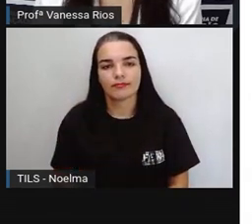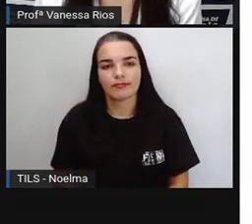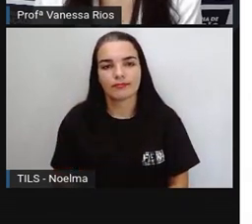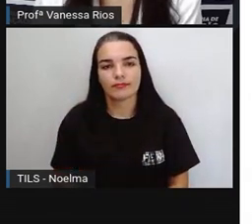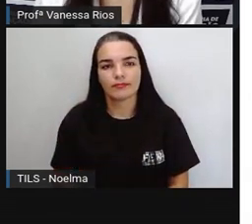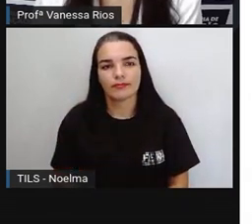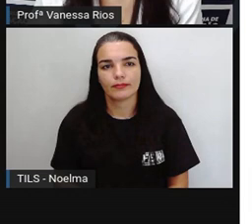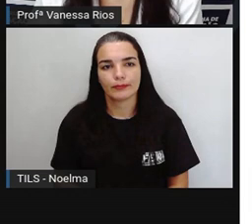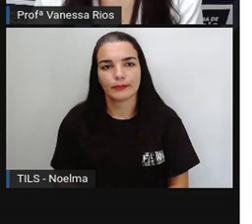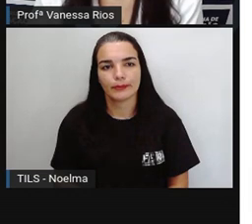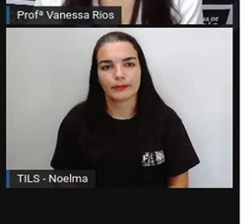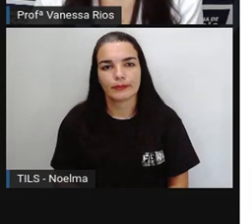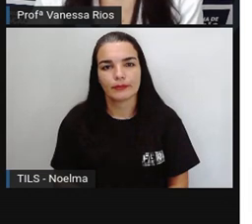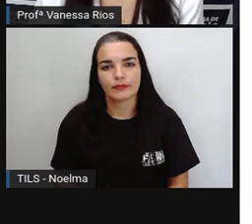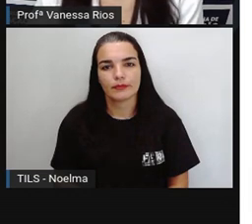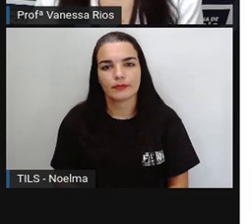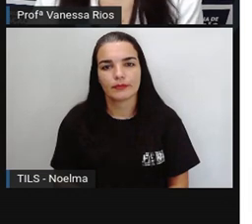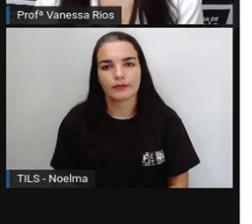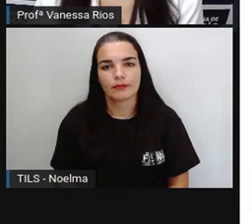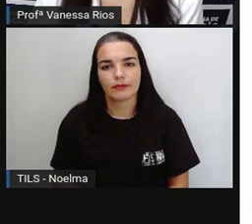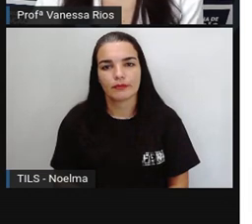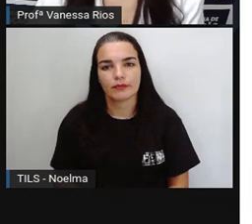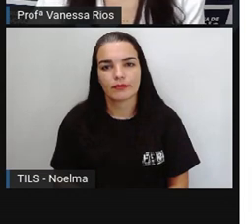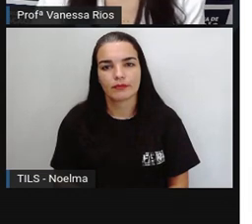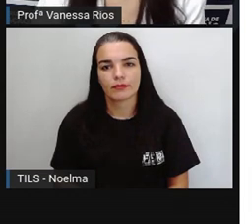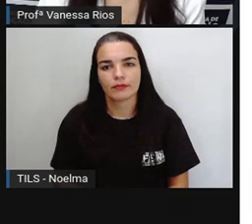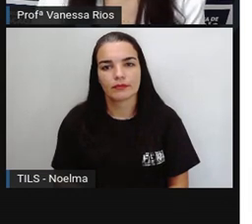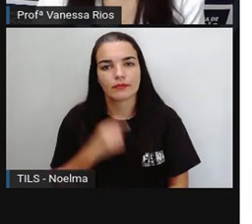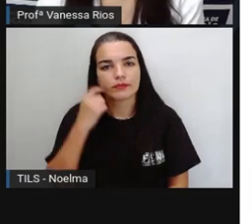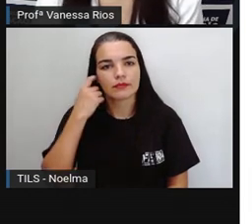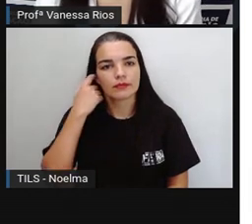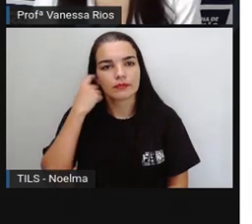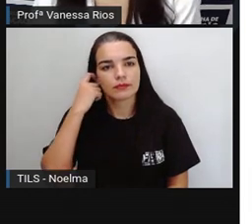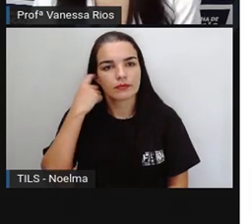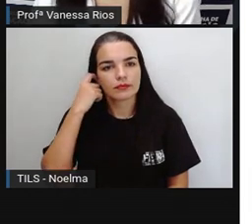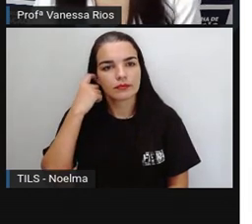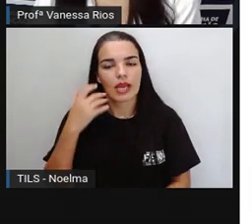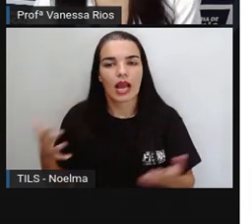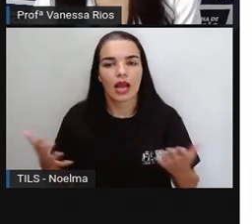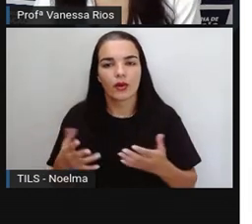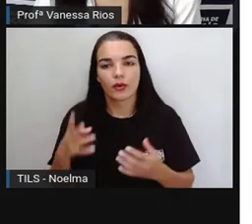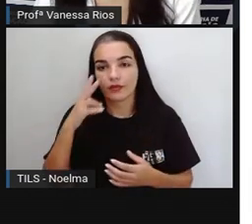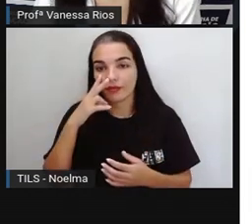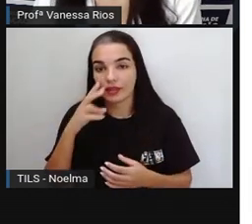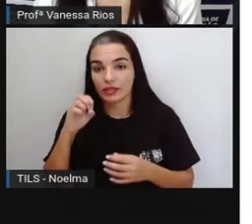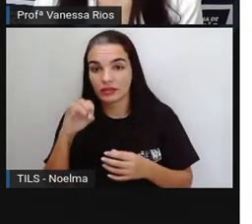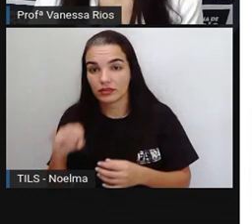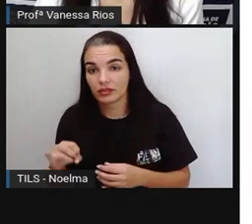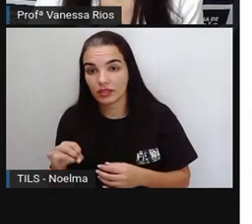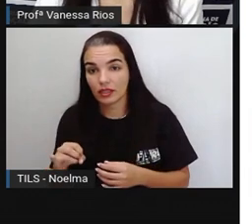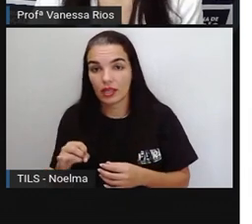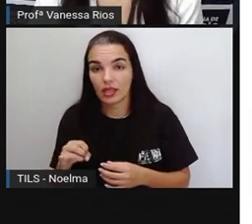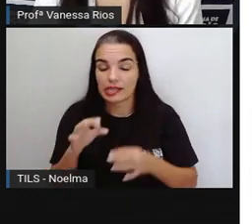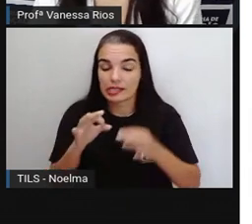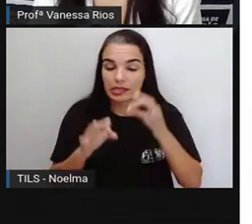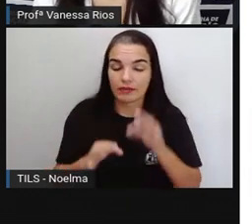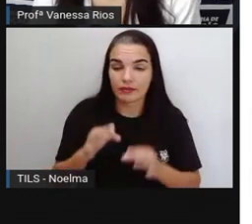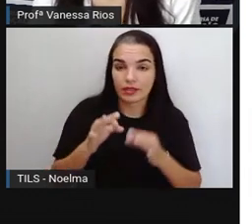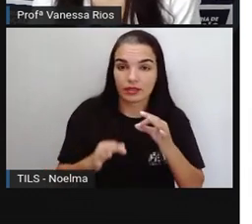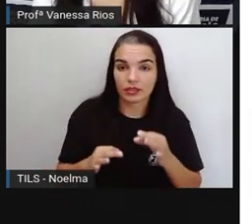falsa. E agora vem aqui o nosso julgamento em relação às afirmativas. Ó. Julgue